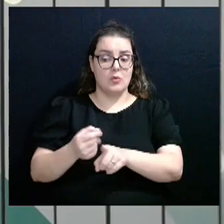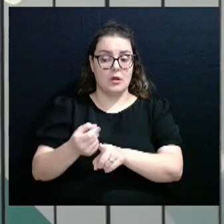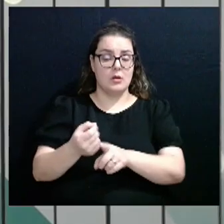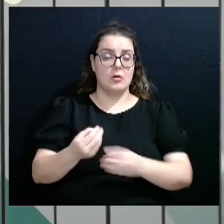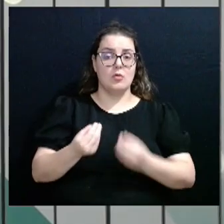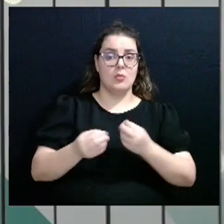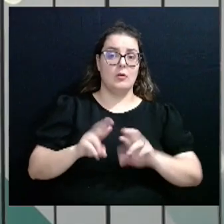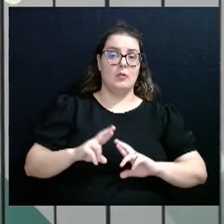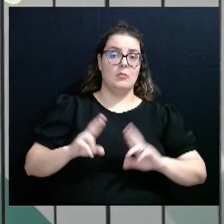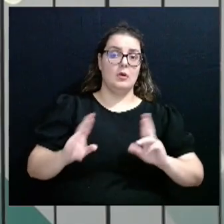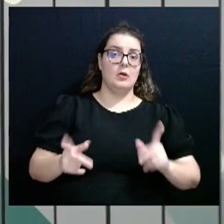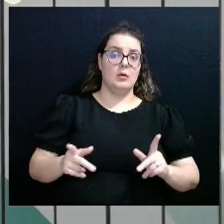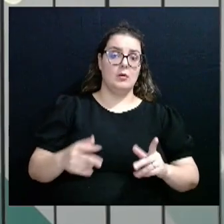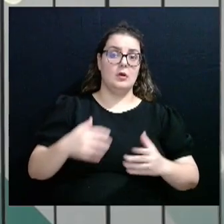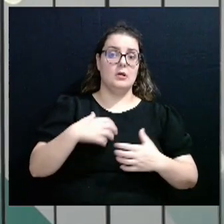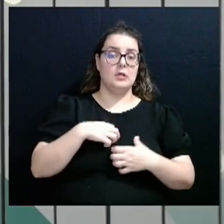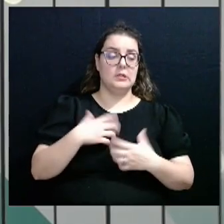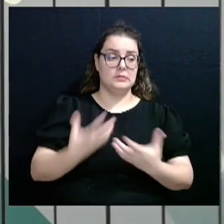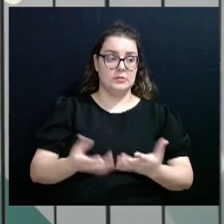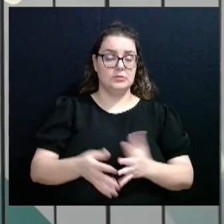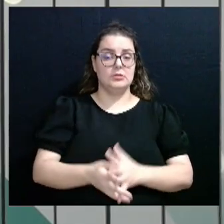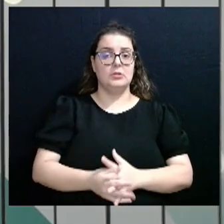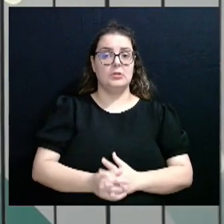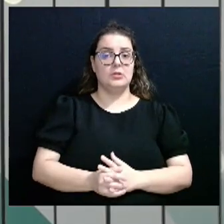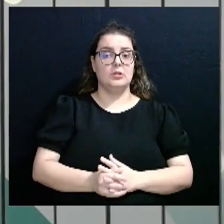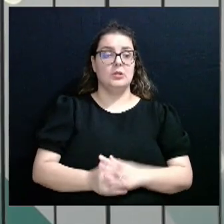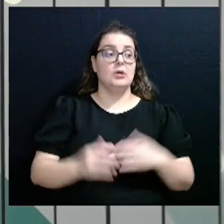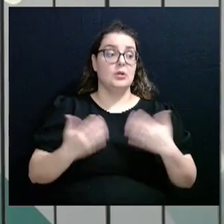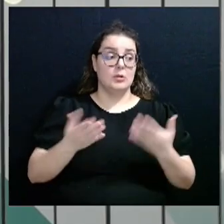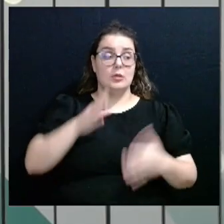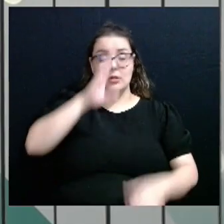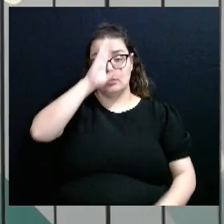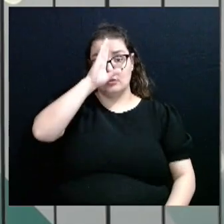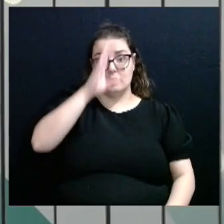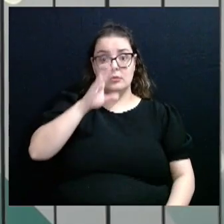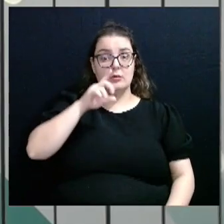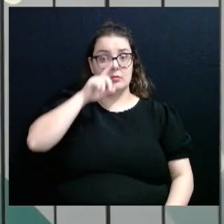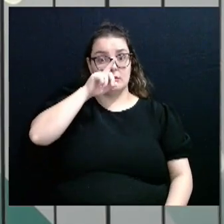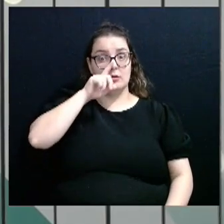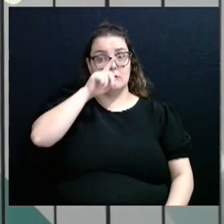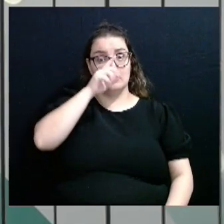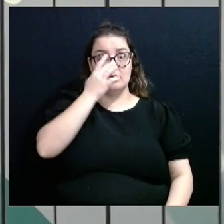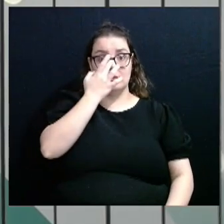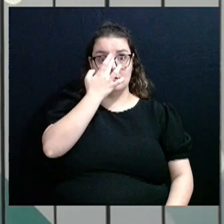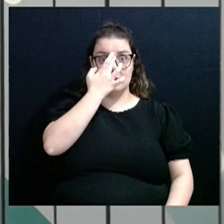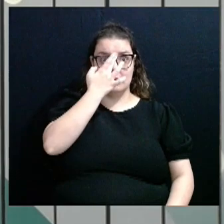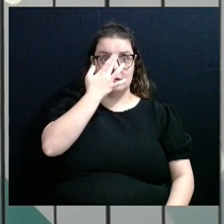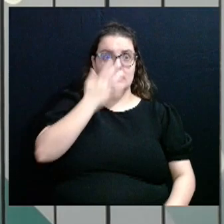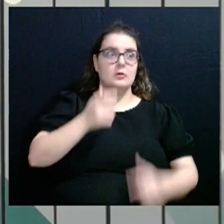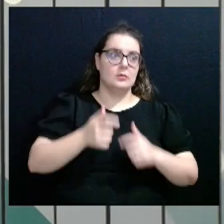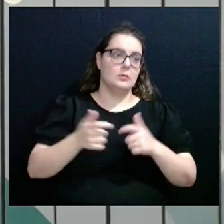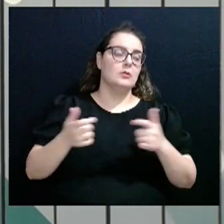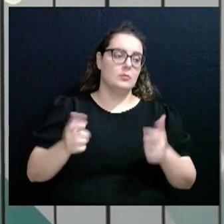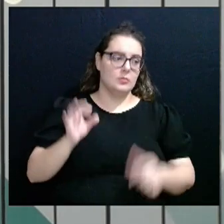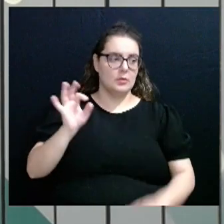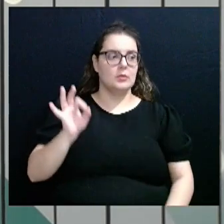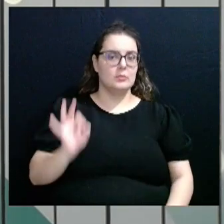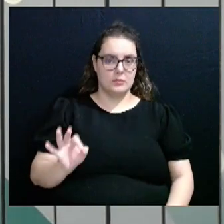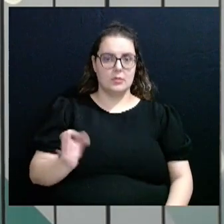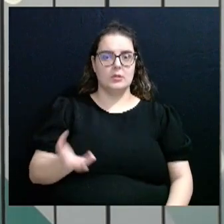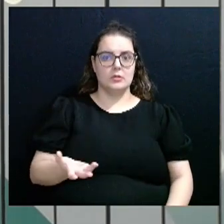essas condições e quais os principais fatores de risco que aumentam as chances de um